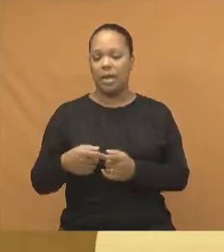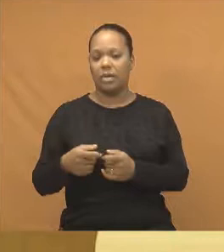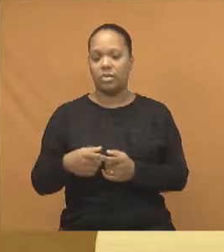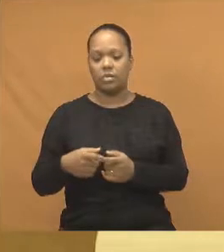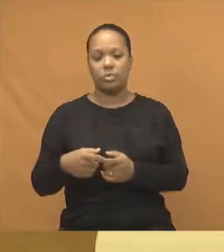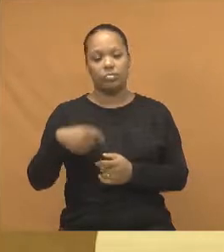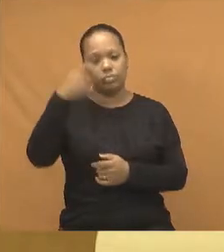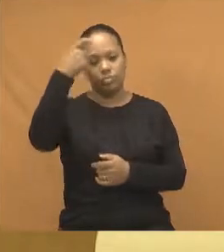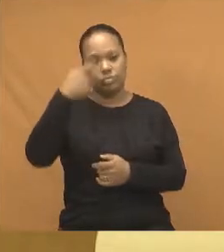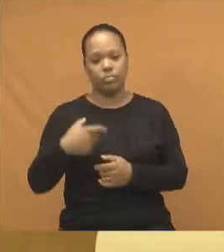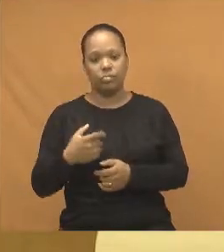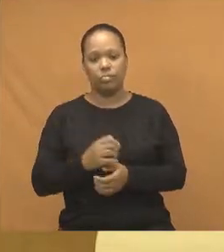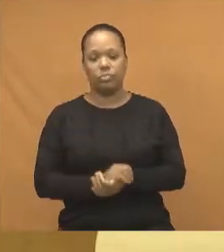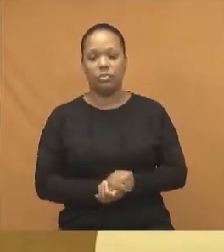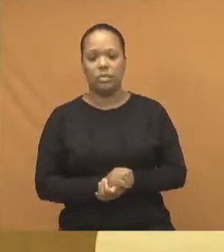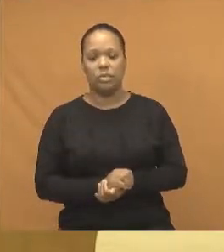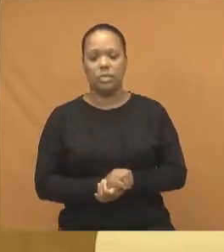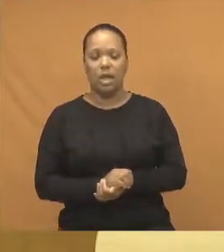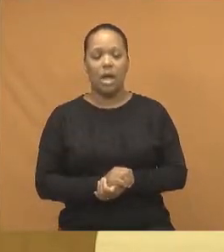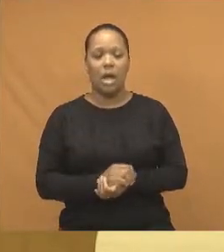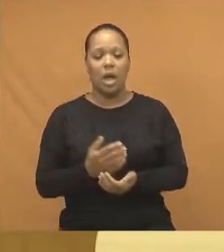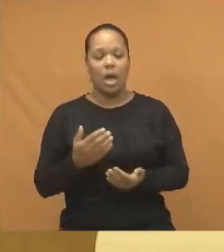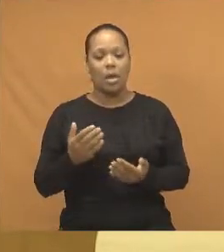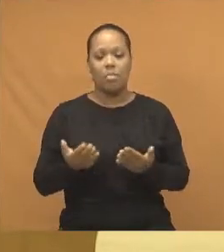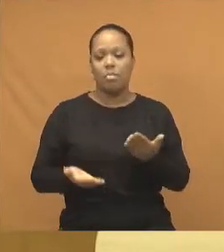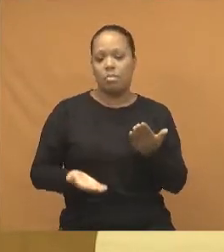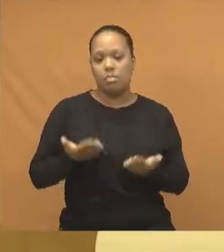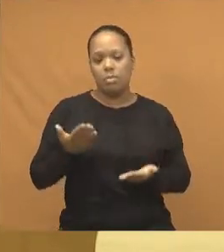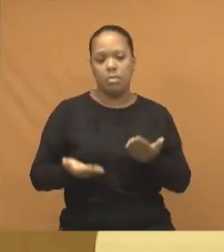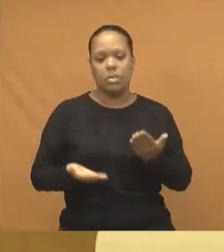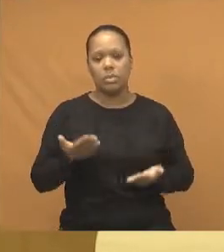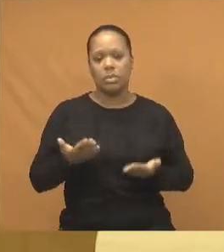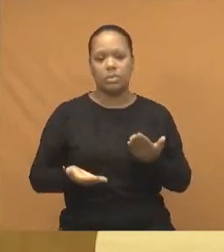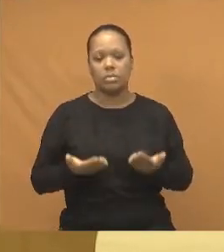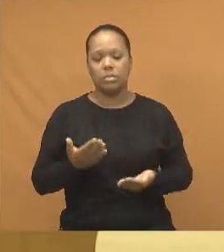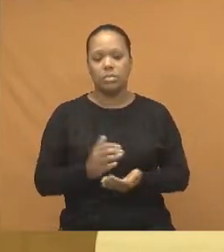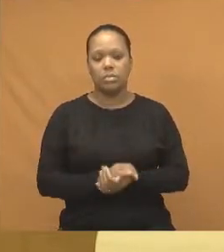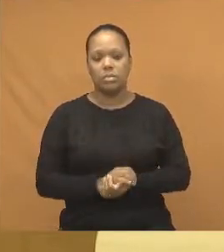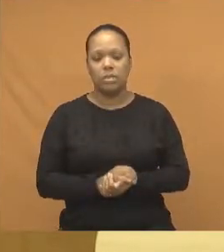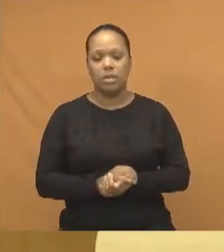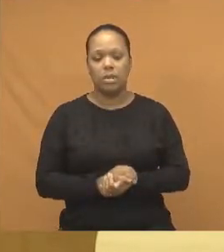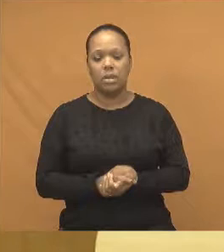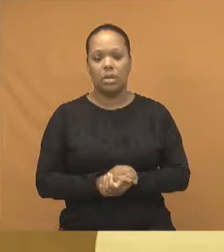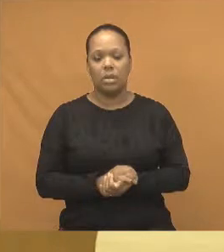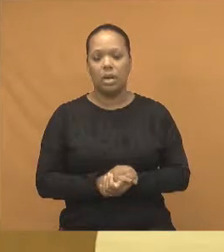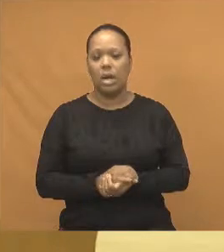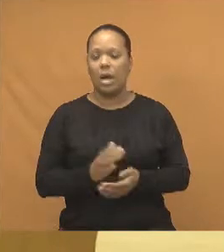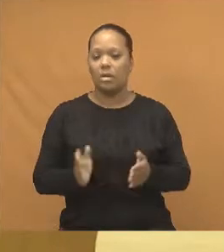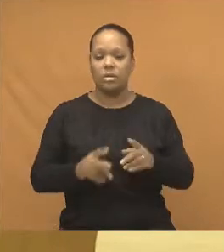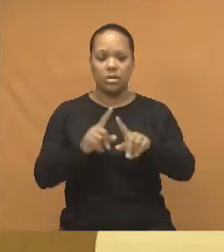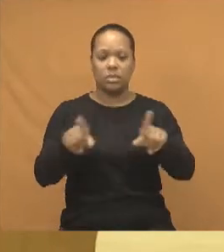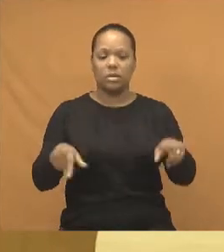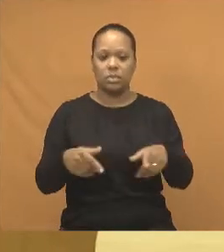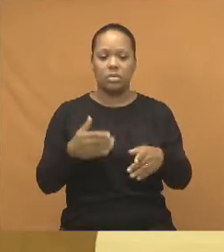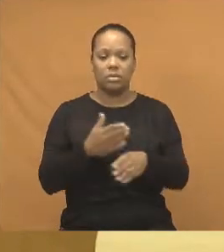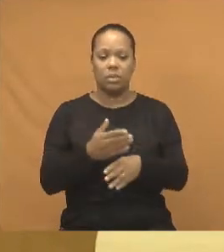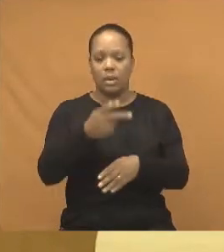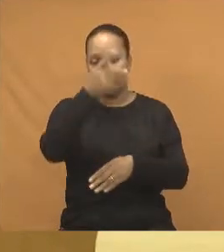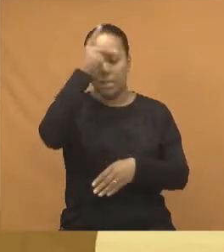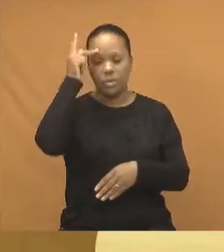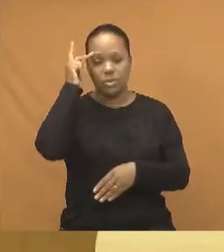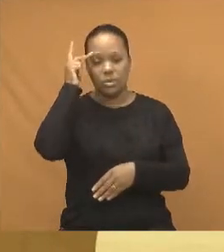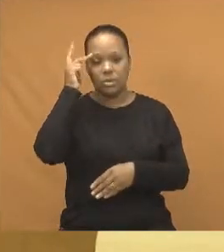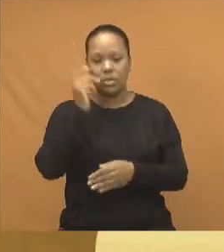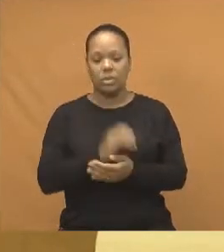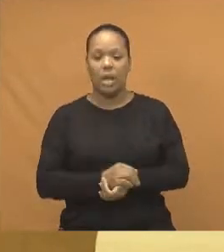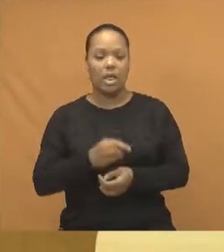forma. Descompensação é oscilação. Eu, em muitos casos, no ambulatório, dentro do consultório, atendo pacientes que passam em